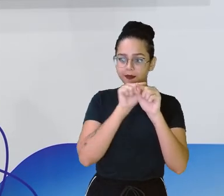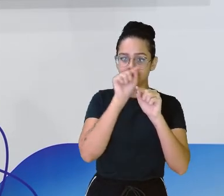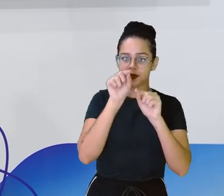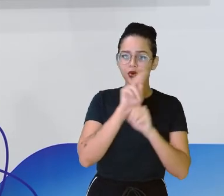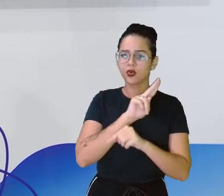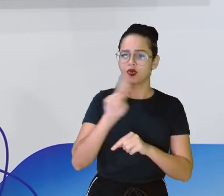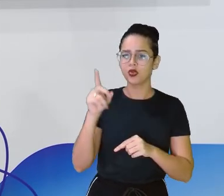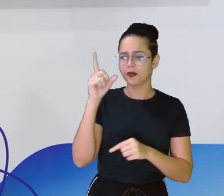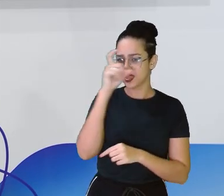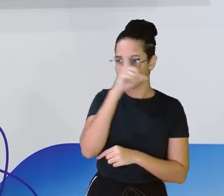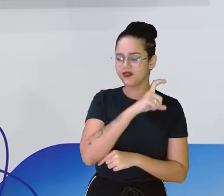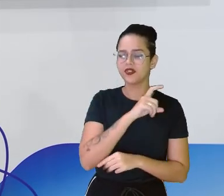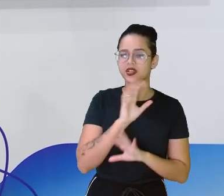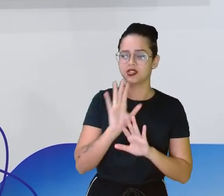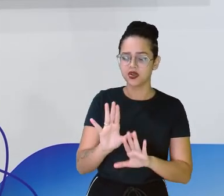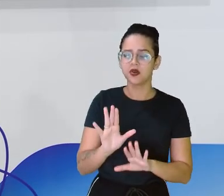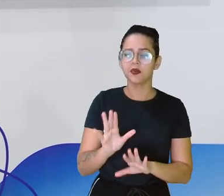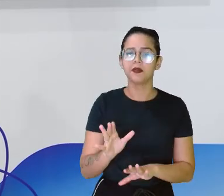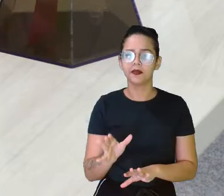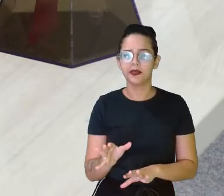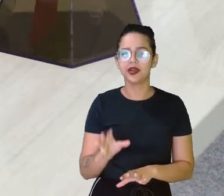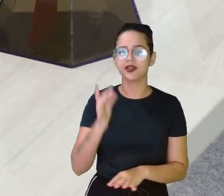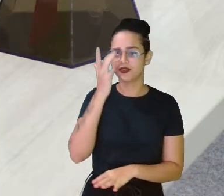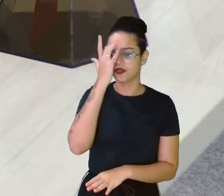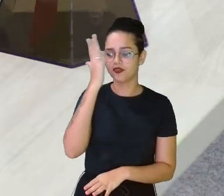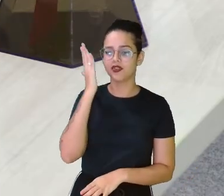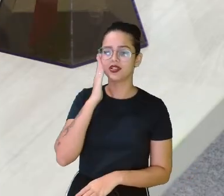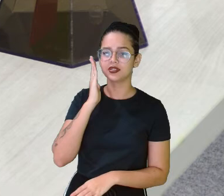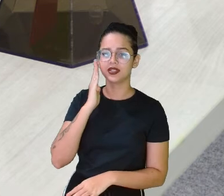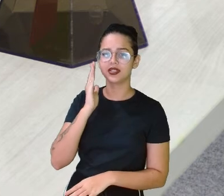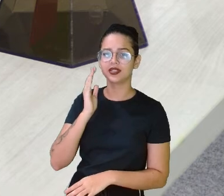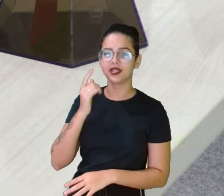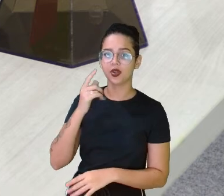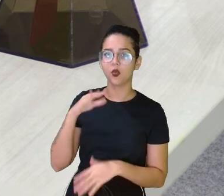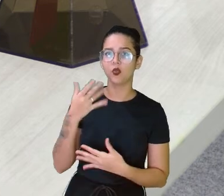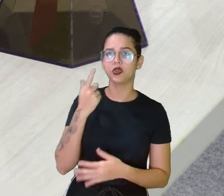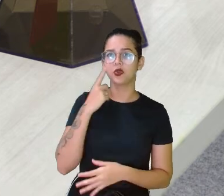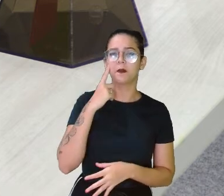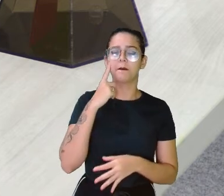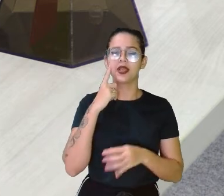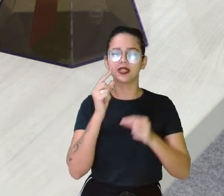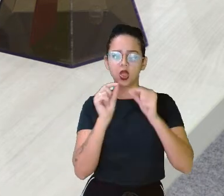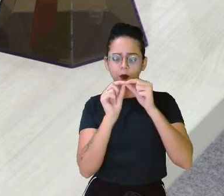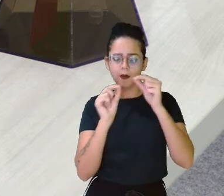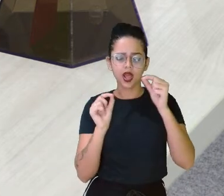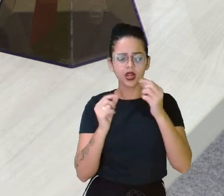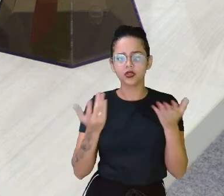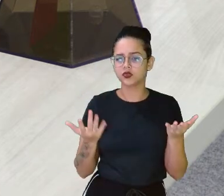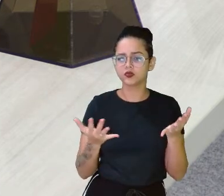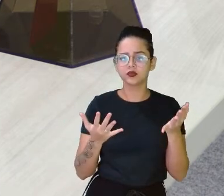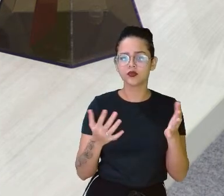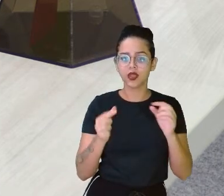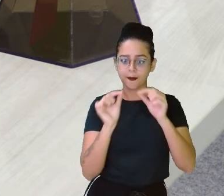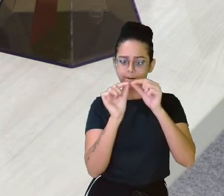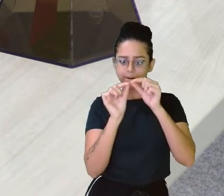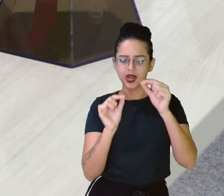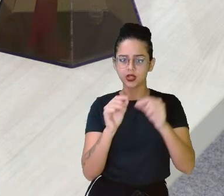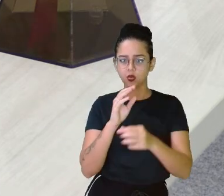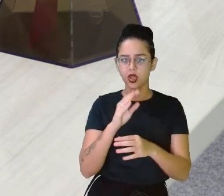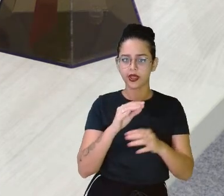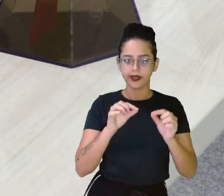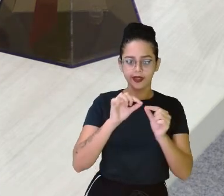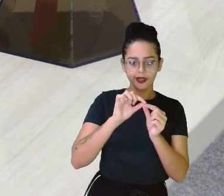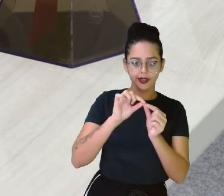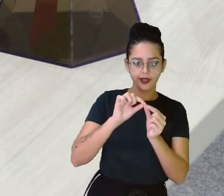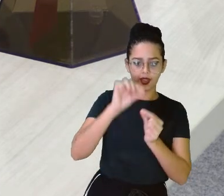nome é meio difícil, mas é bem fácil quando você pensa num palito. O palito, ele não é retinho,